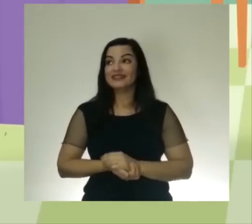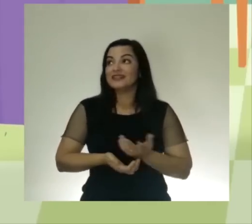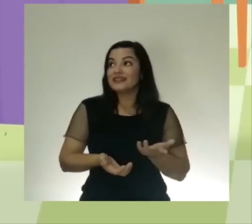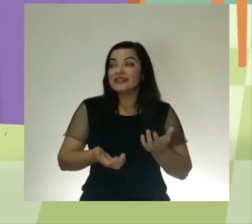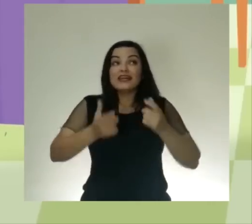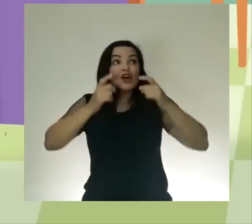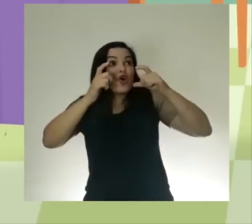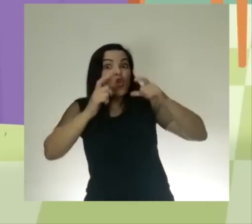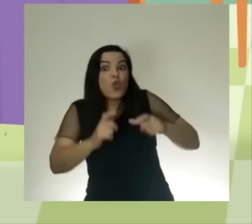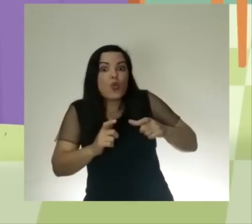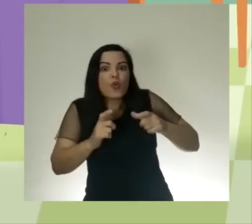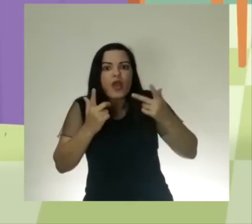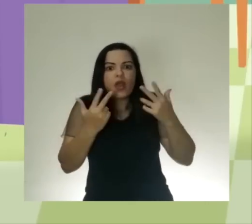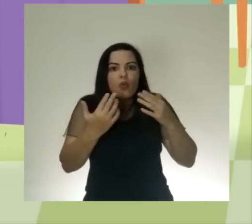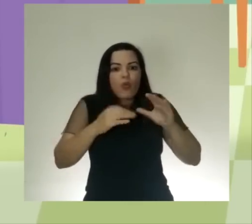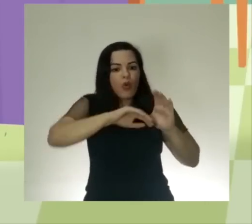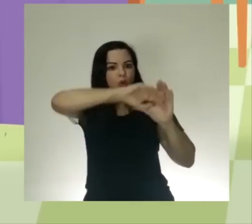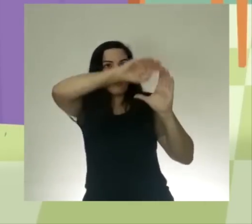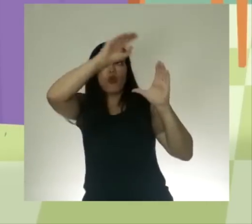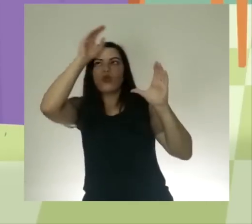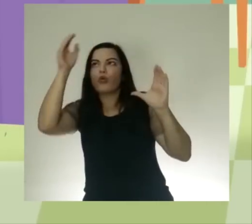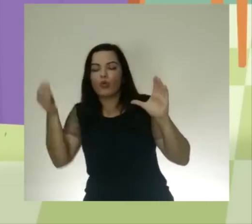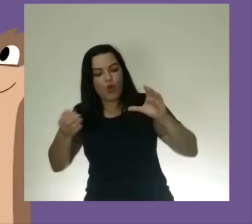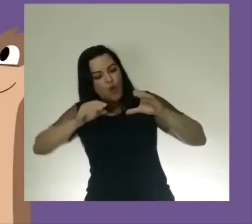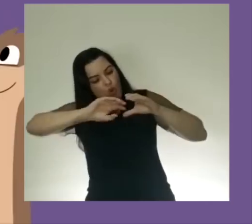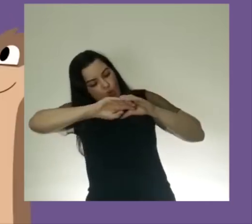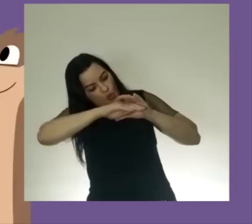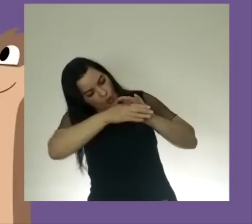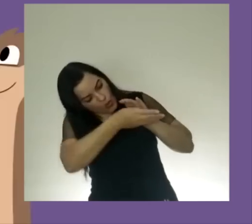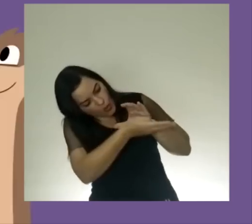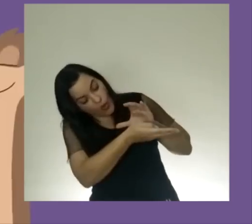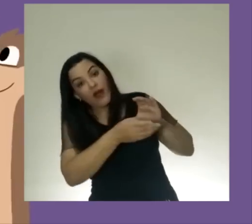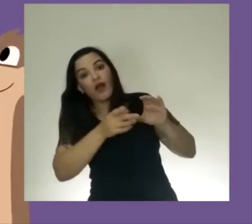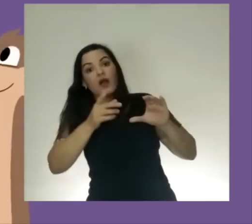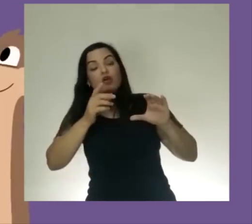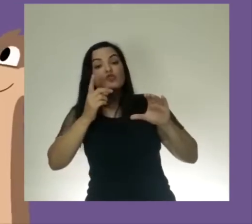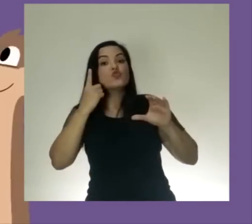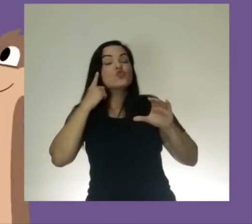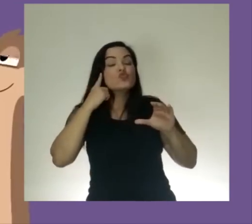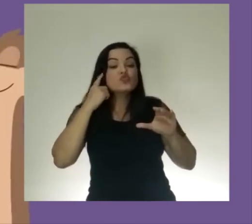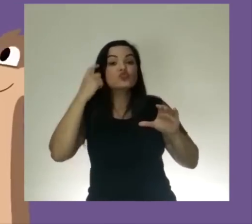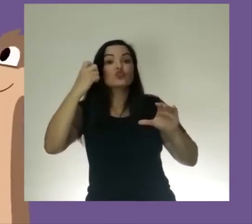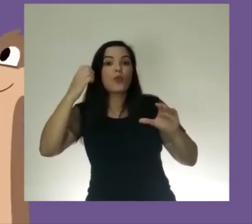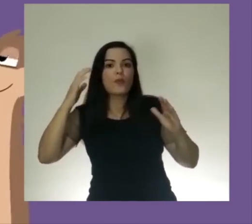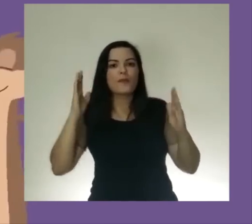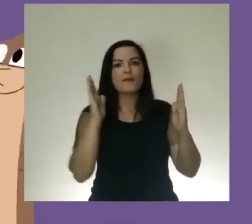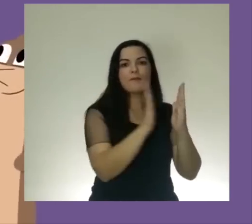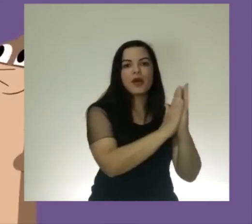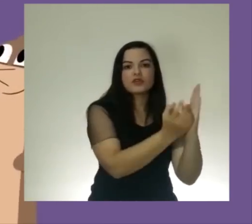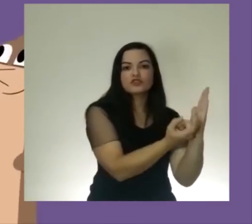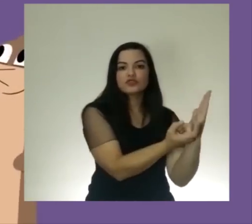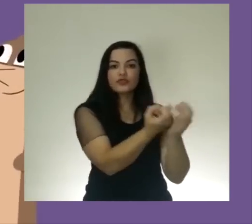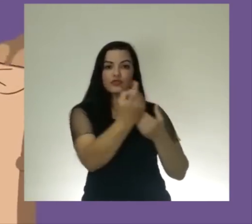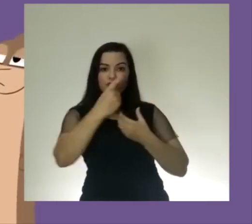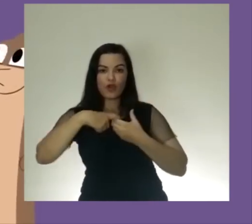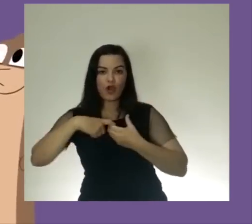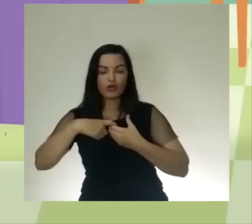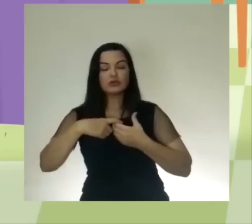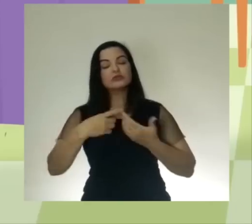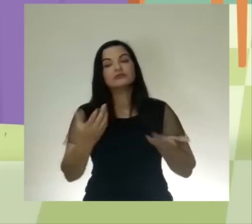Como cavernas e túneis, o som bate e volta. E é isso que faz o eco.